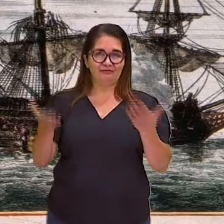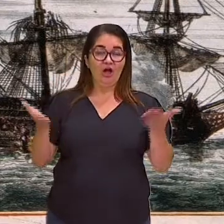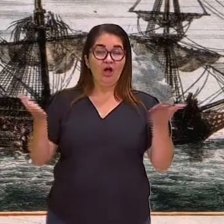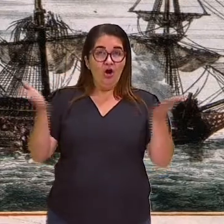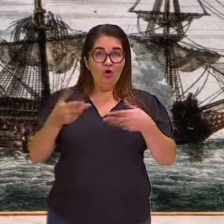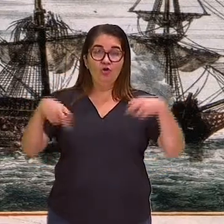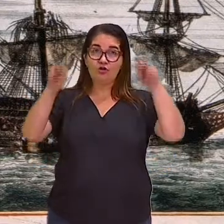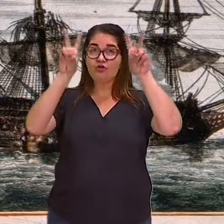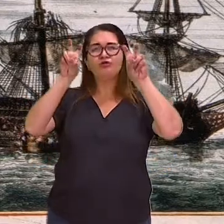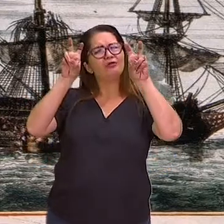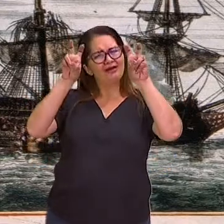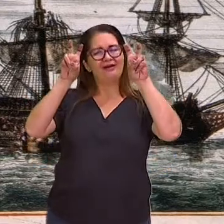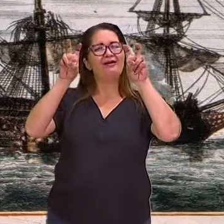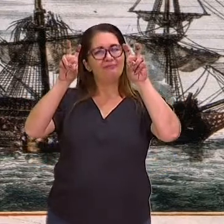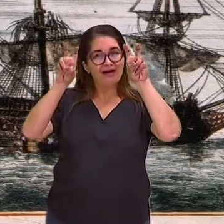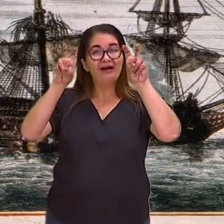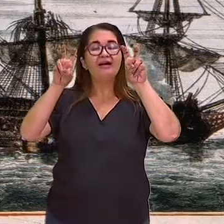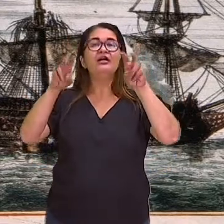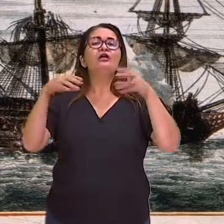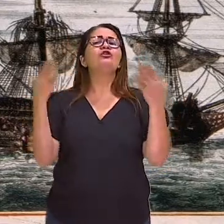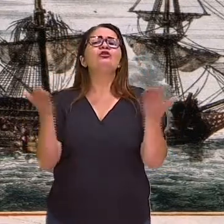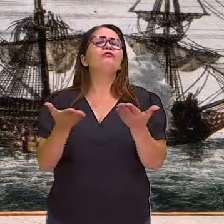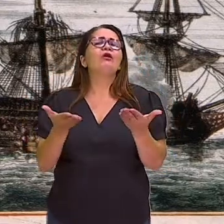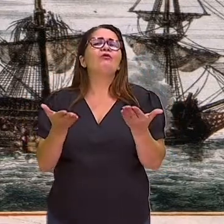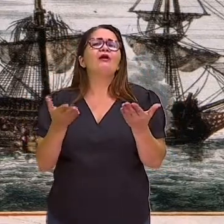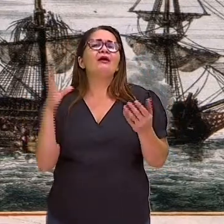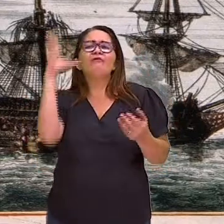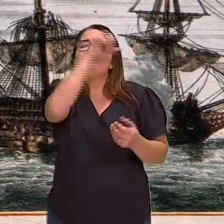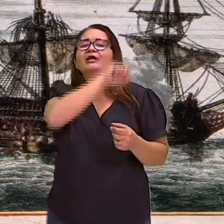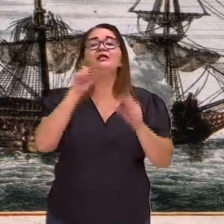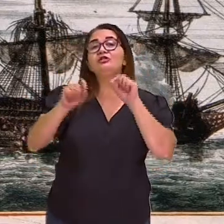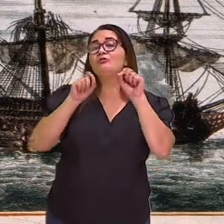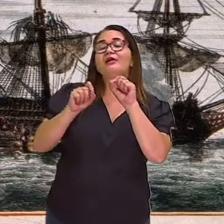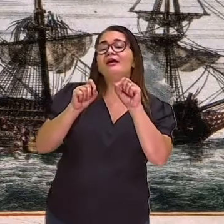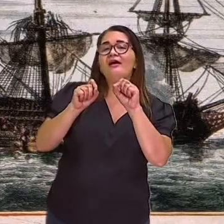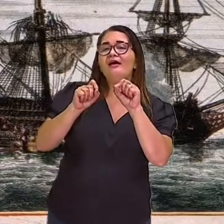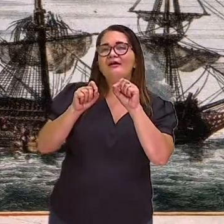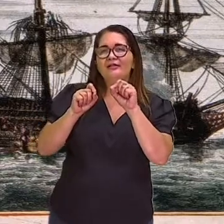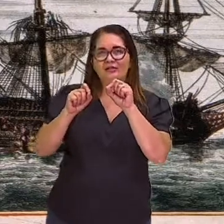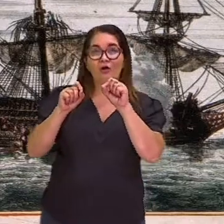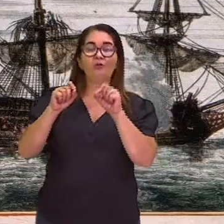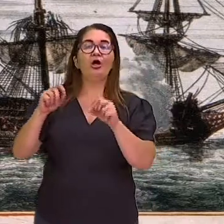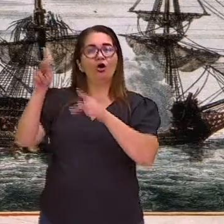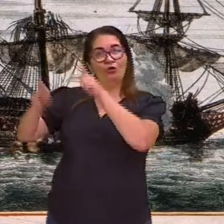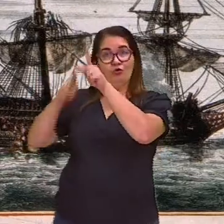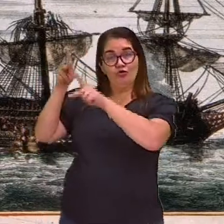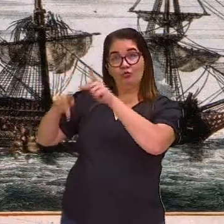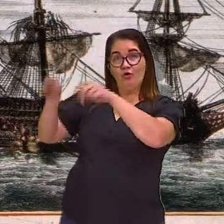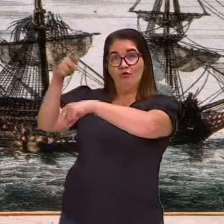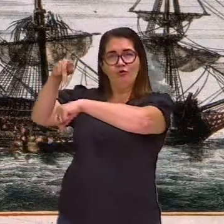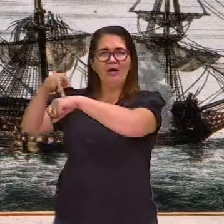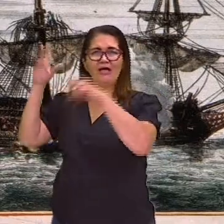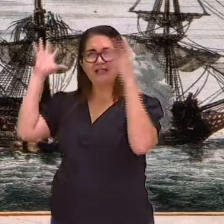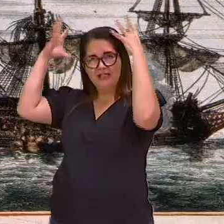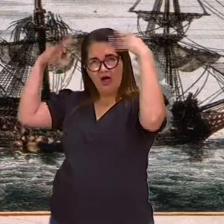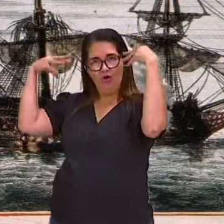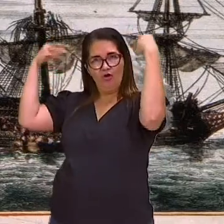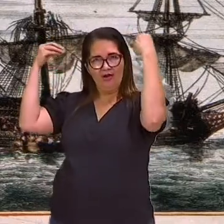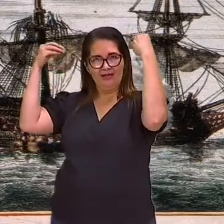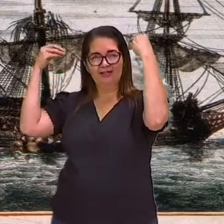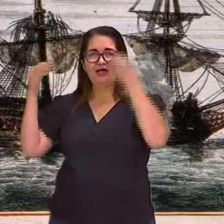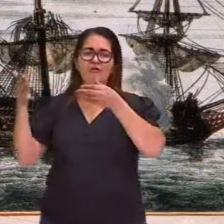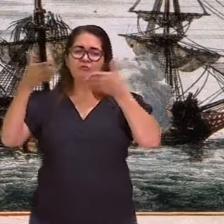os holandeses, as invasões holandesas no Brasil. Vamos imaginar que essa cor